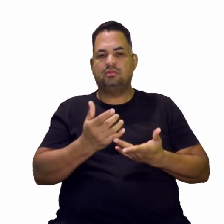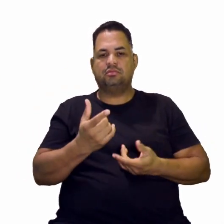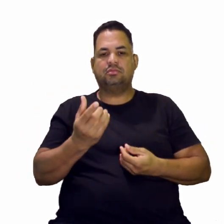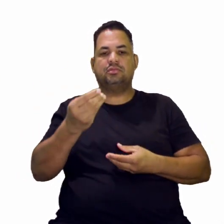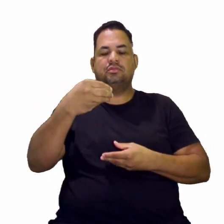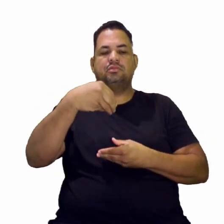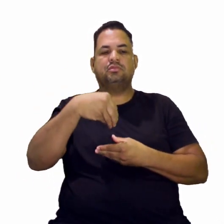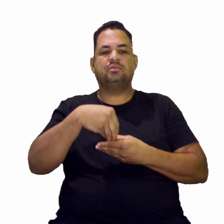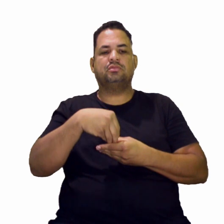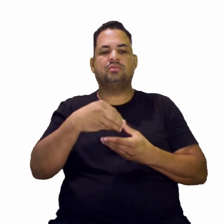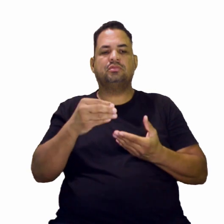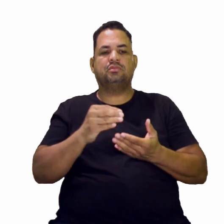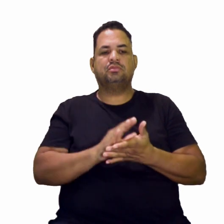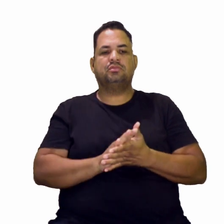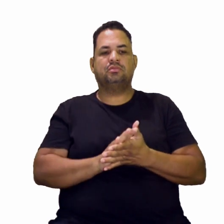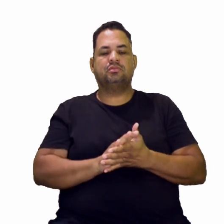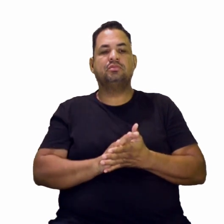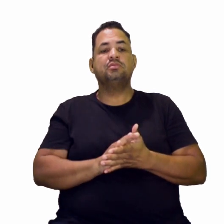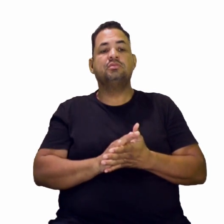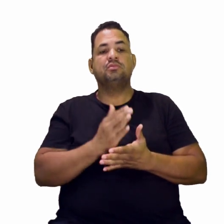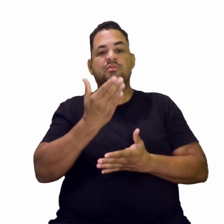compor